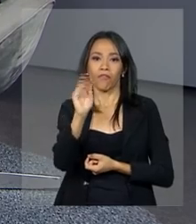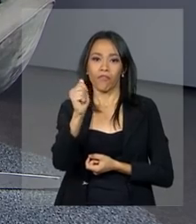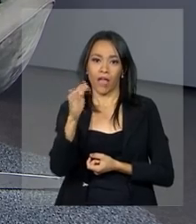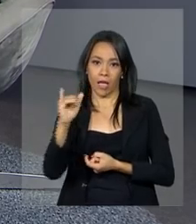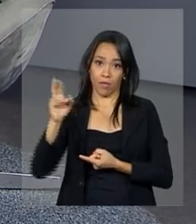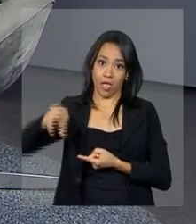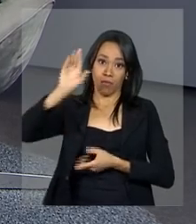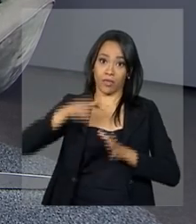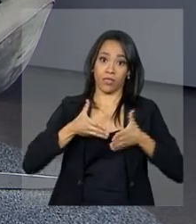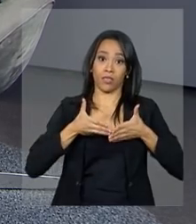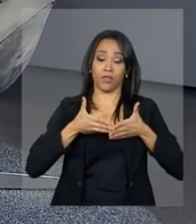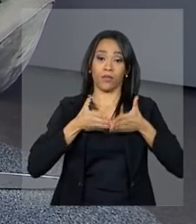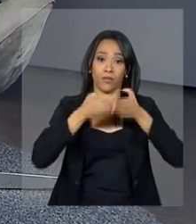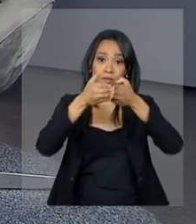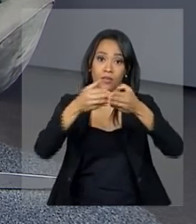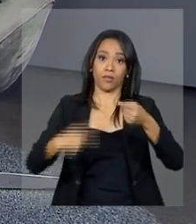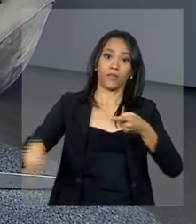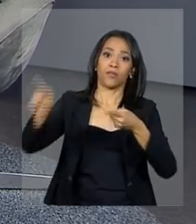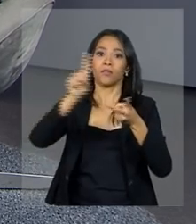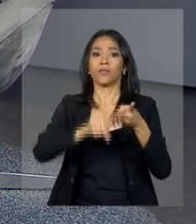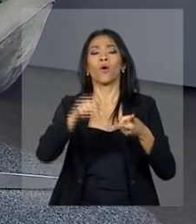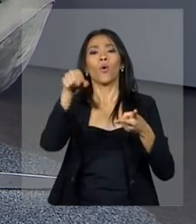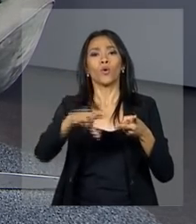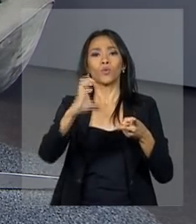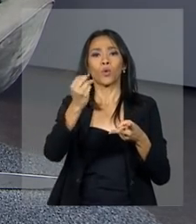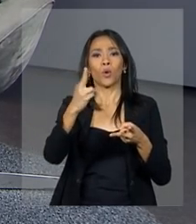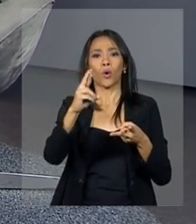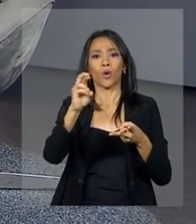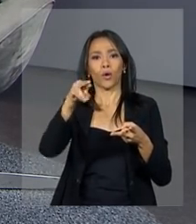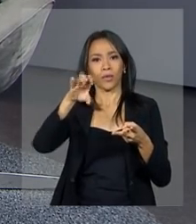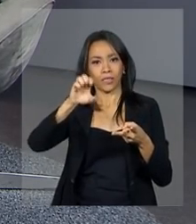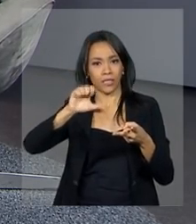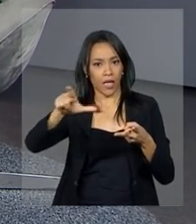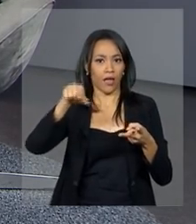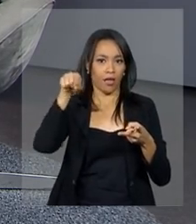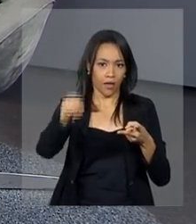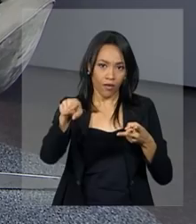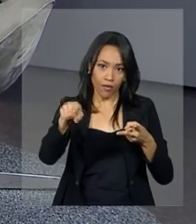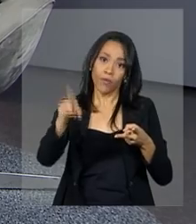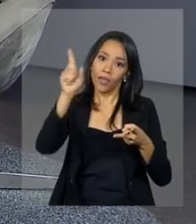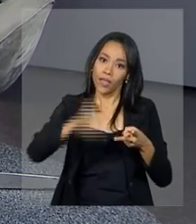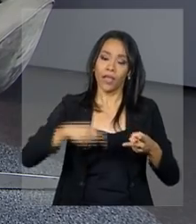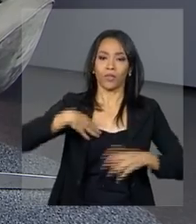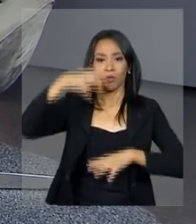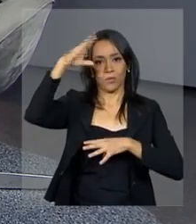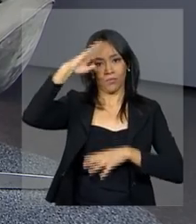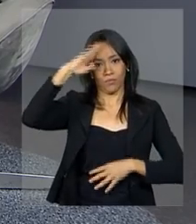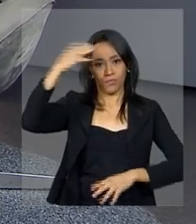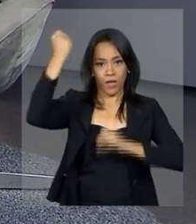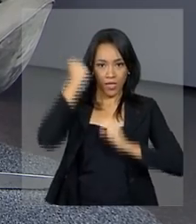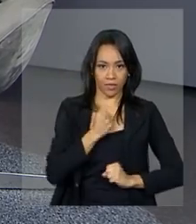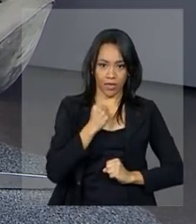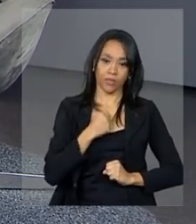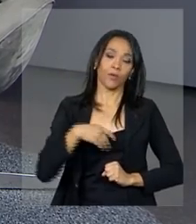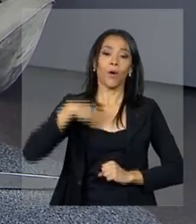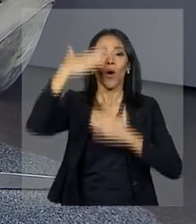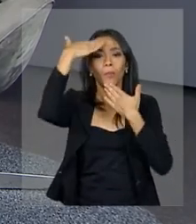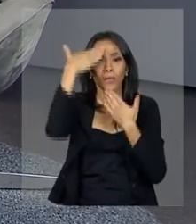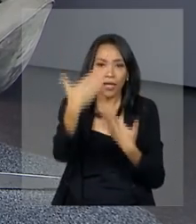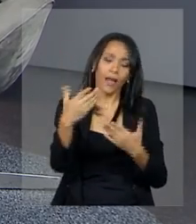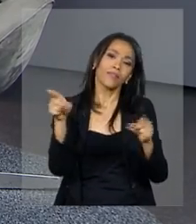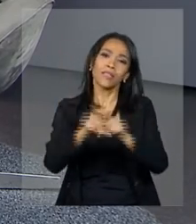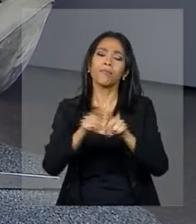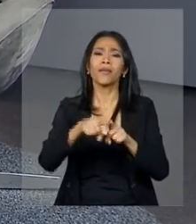Marinha, e o Coronel Demucci, assessor do Comando Militar do Planalto, representante do Exército. Nosso muito obrigado também